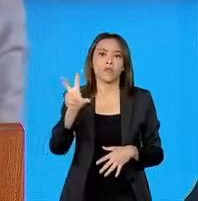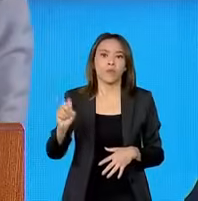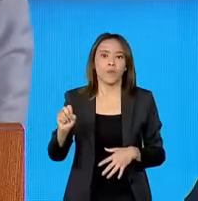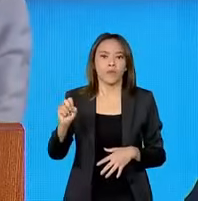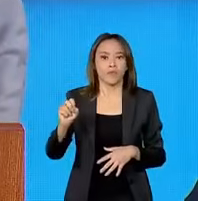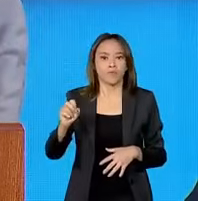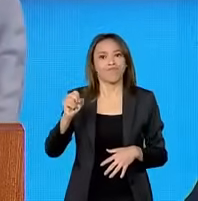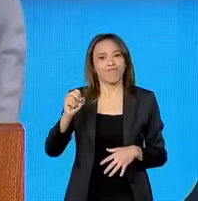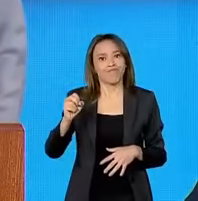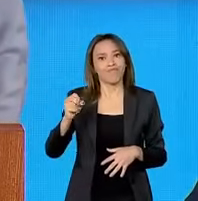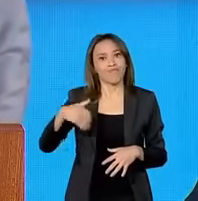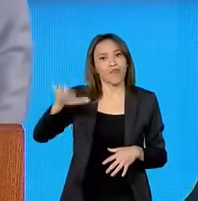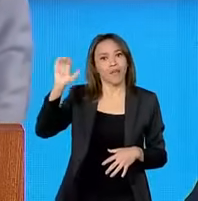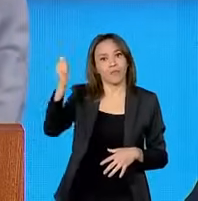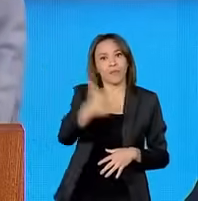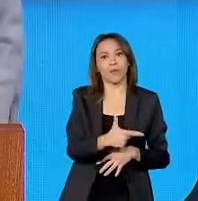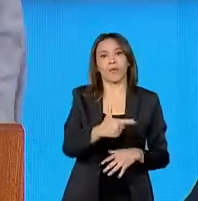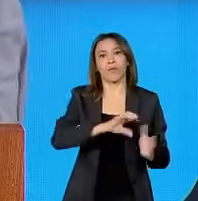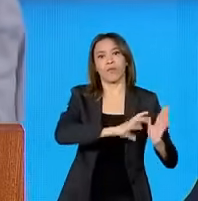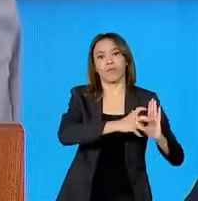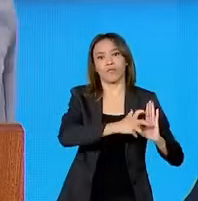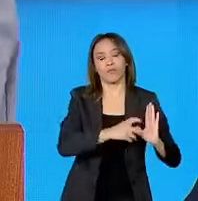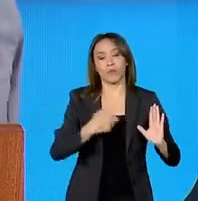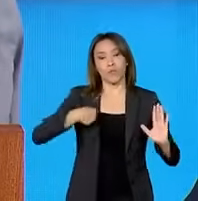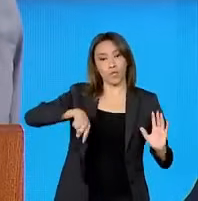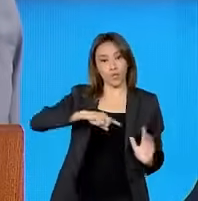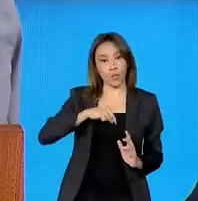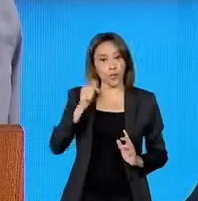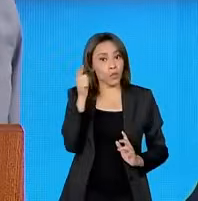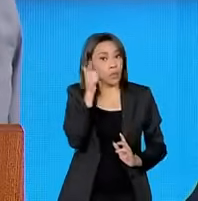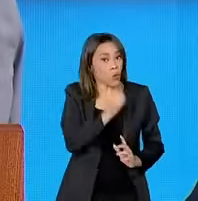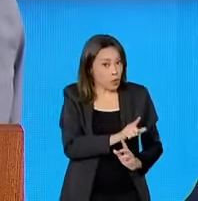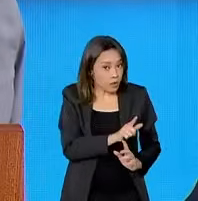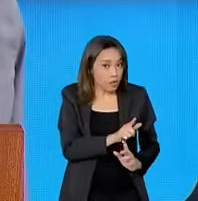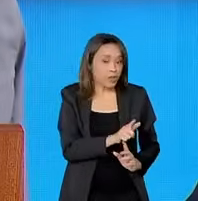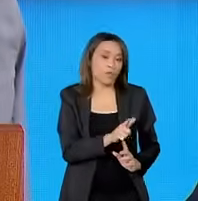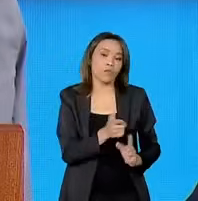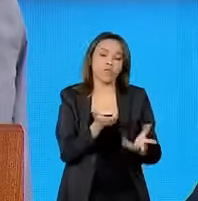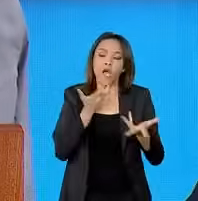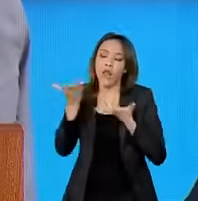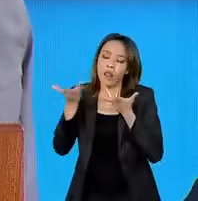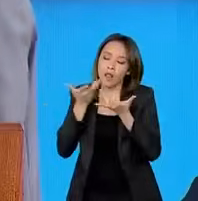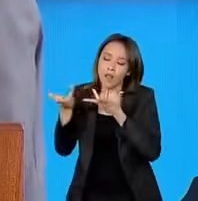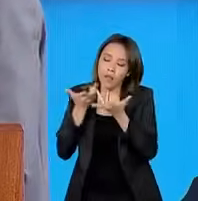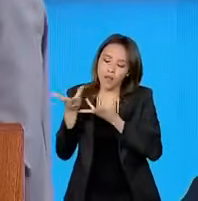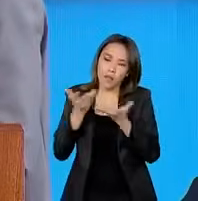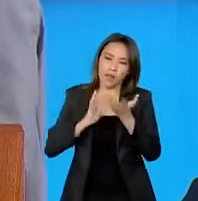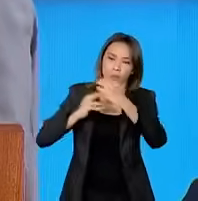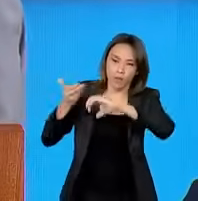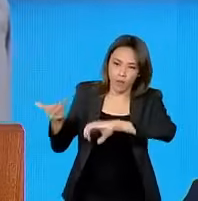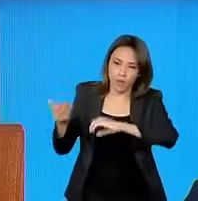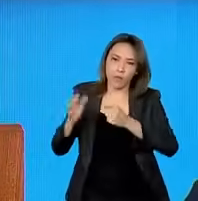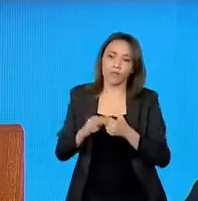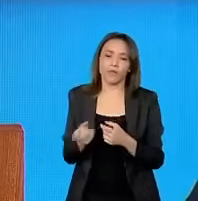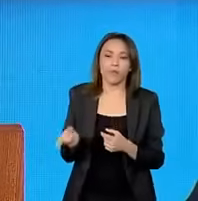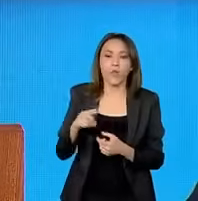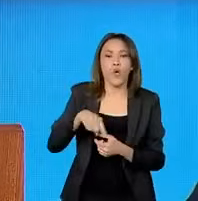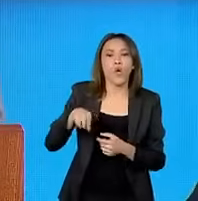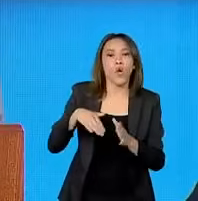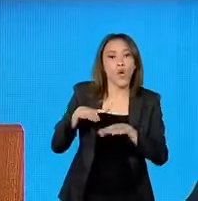nós conseguimos, numa relação civilizada com o Congresso Nacional, com a Câmara e com o